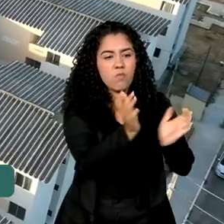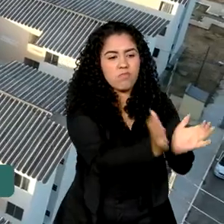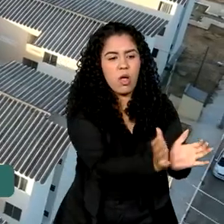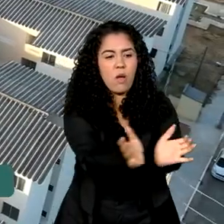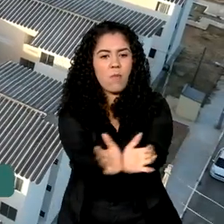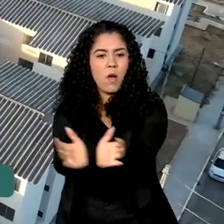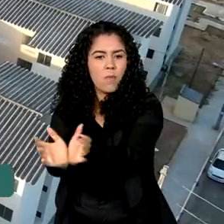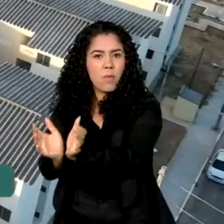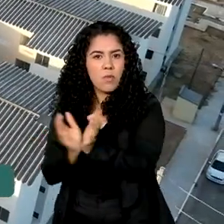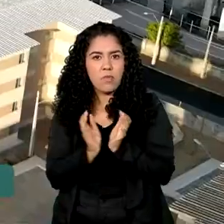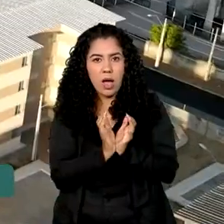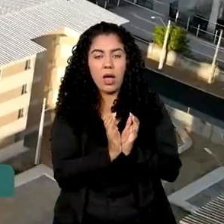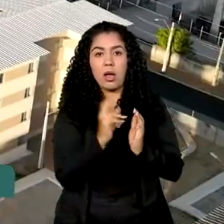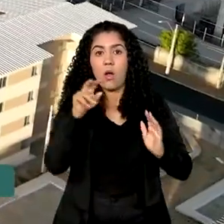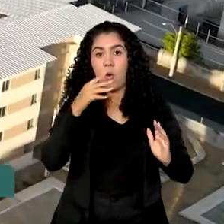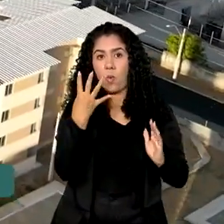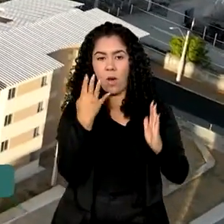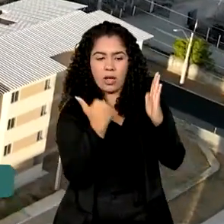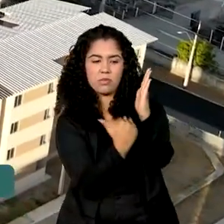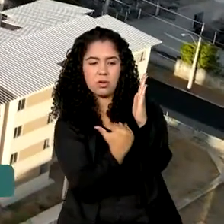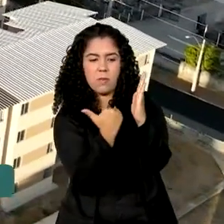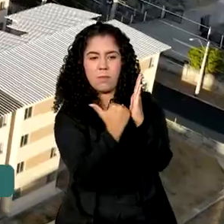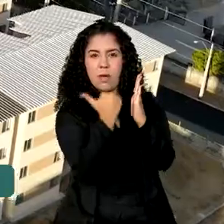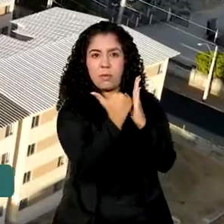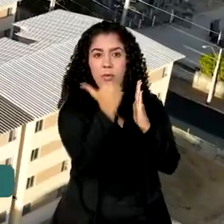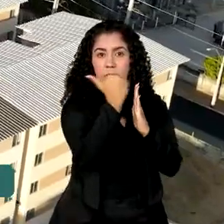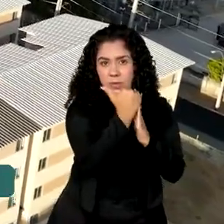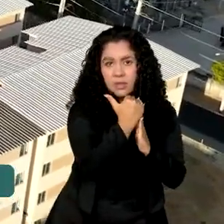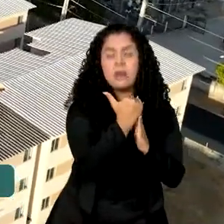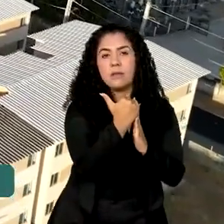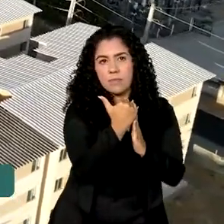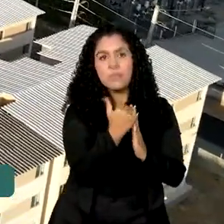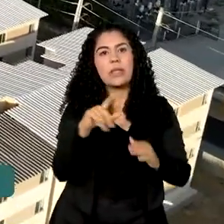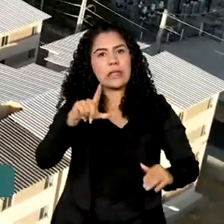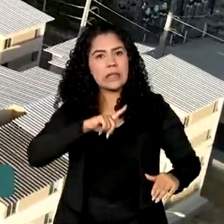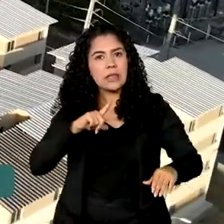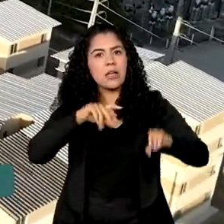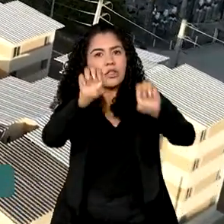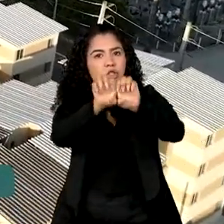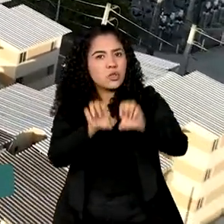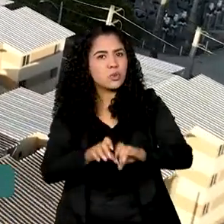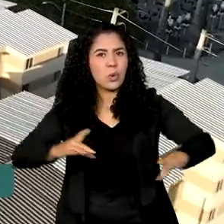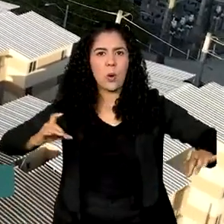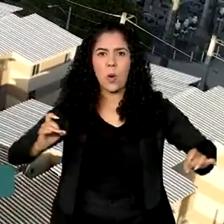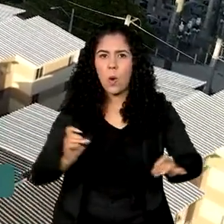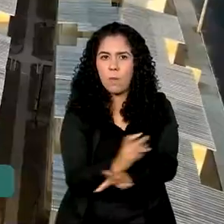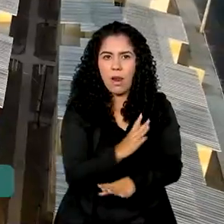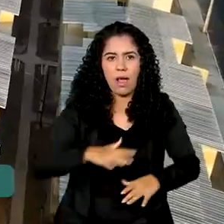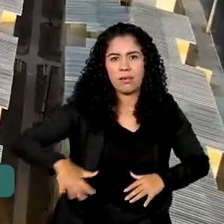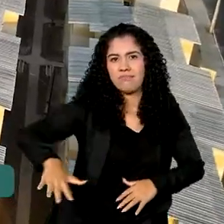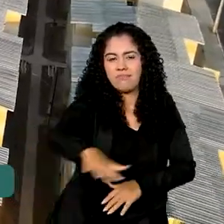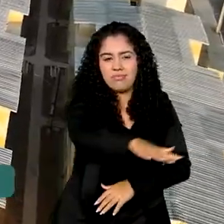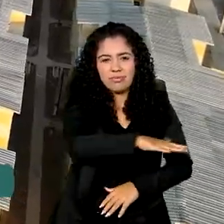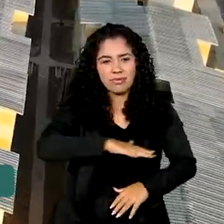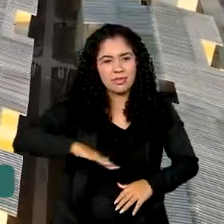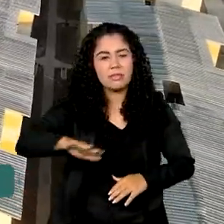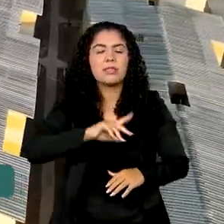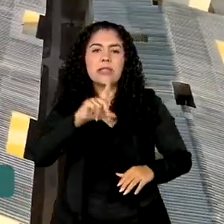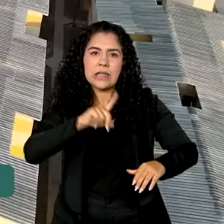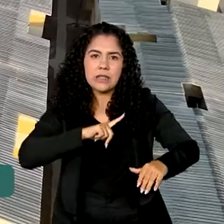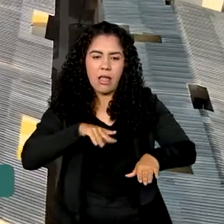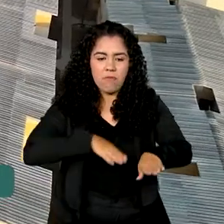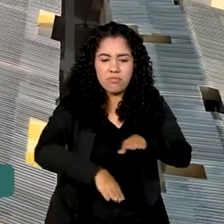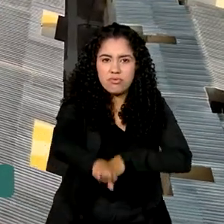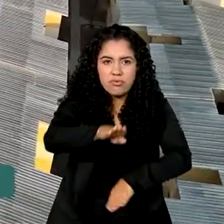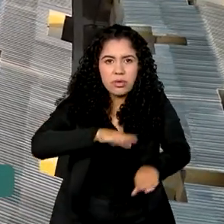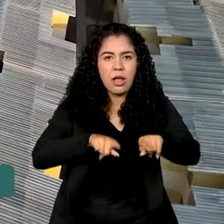com 4 unidades por andar. Os futuros moradores contam com infraestrutura completa no residencial, com asfalto,